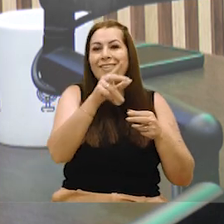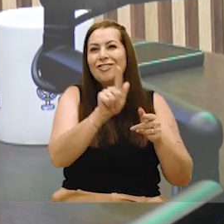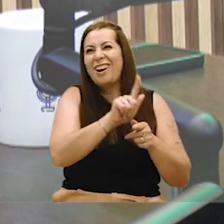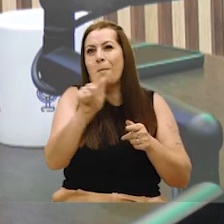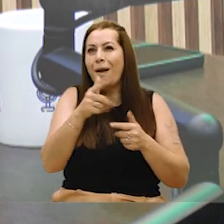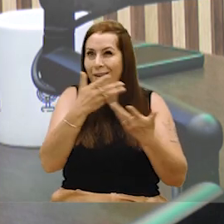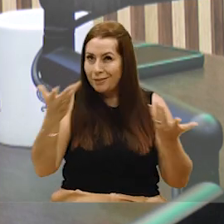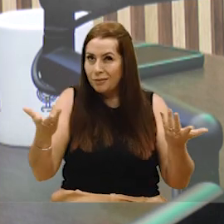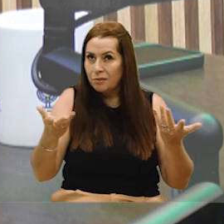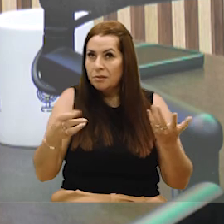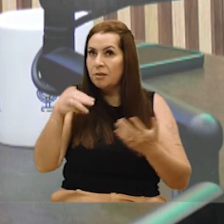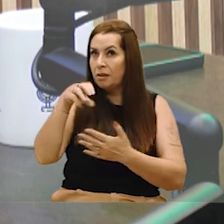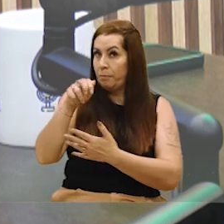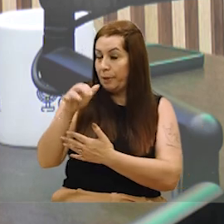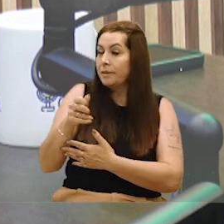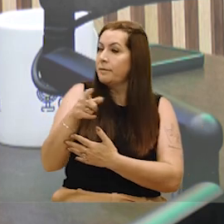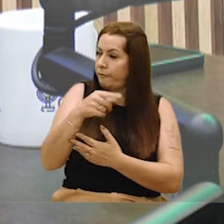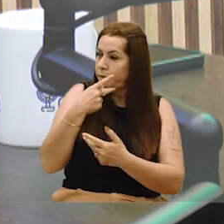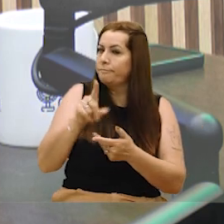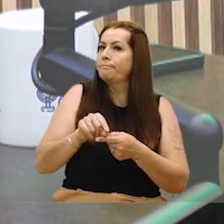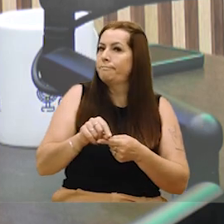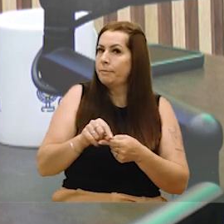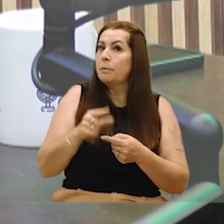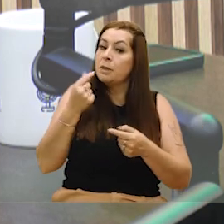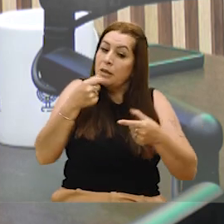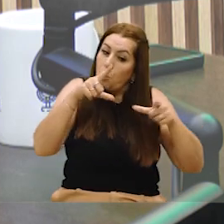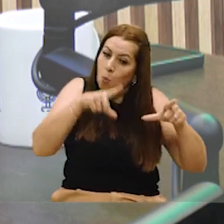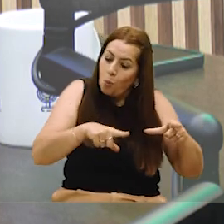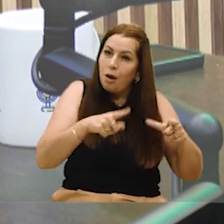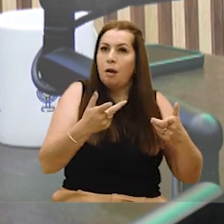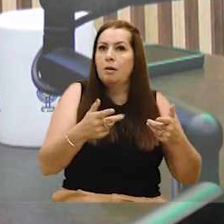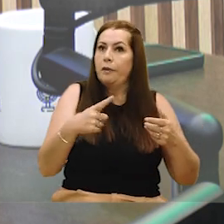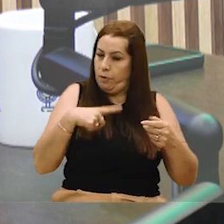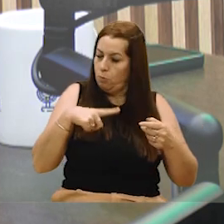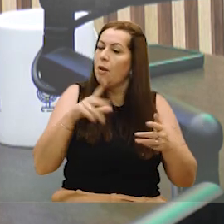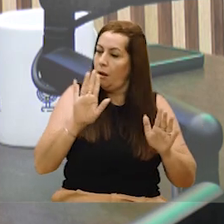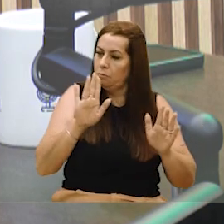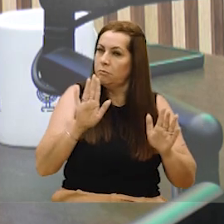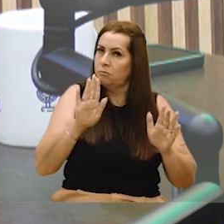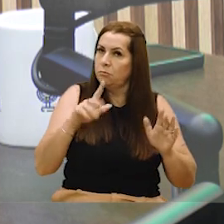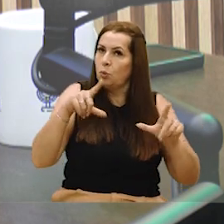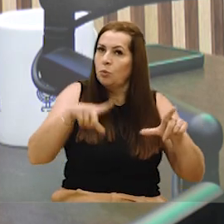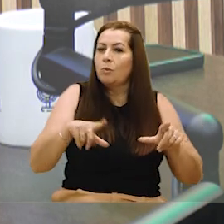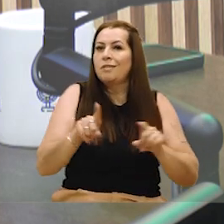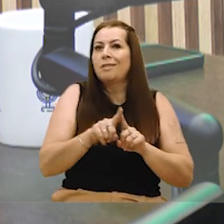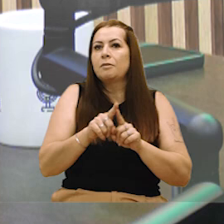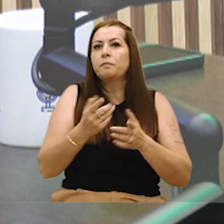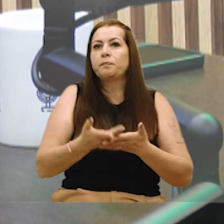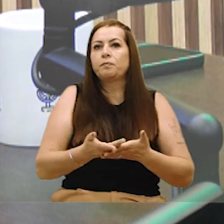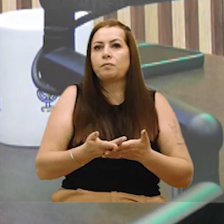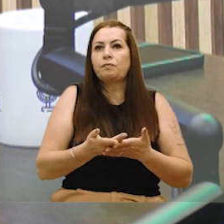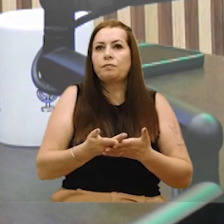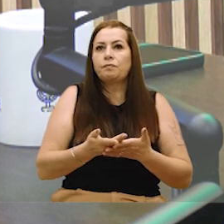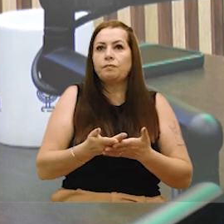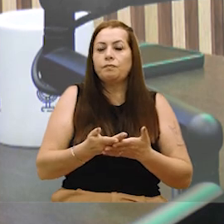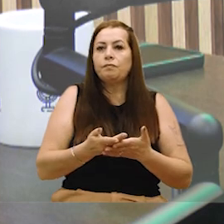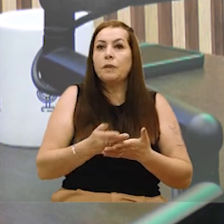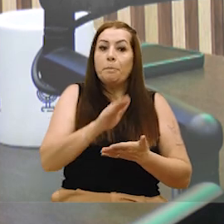Hortênsias? E a Maesa passa muito por isso. Nós podemos ter um local, e vamos ter um local, né, que seja